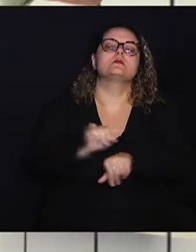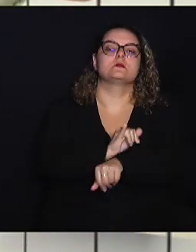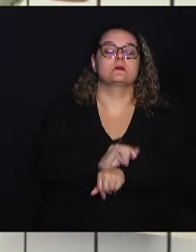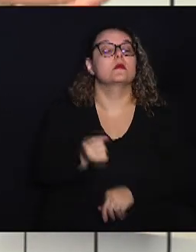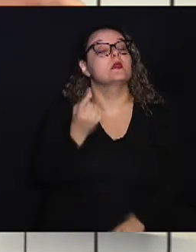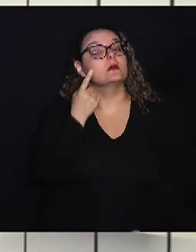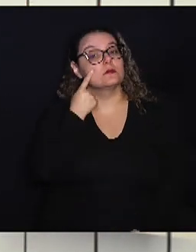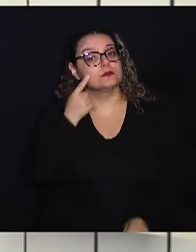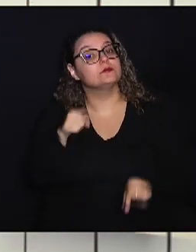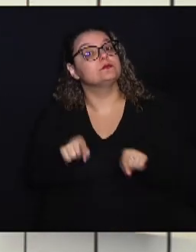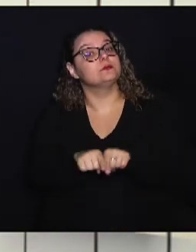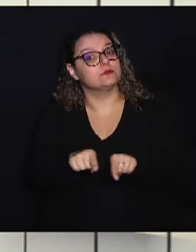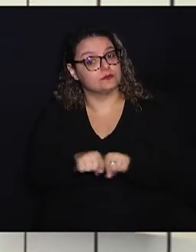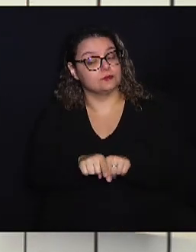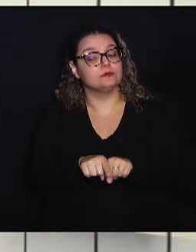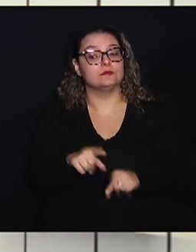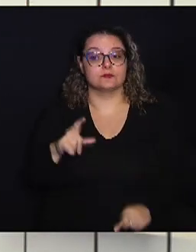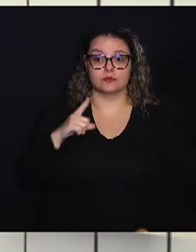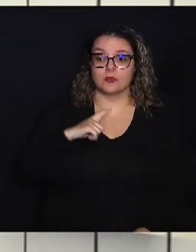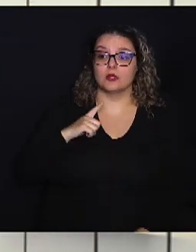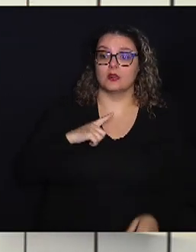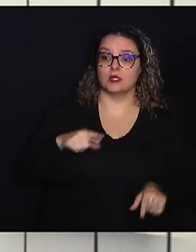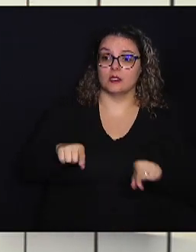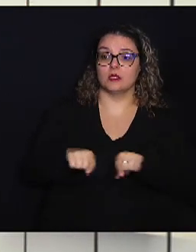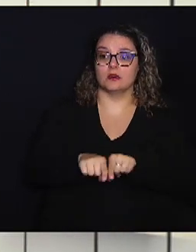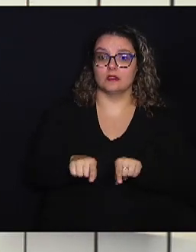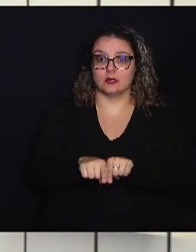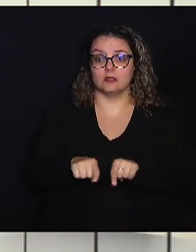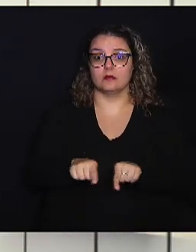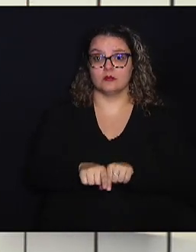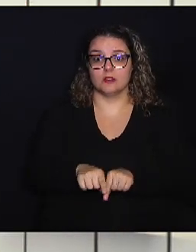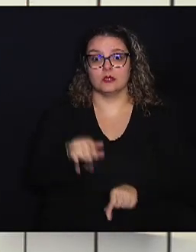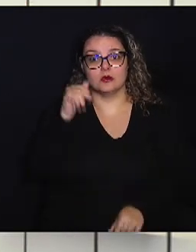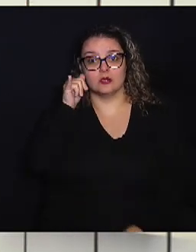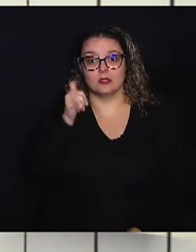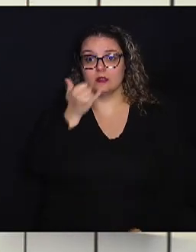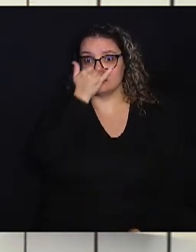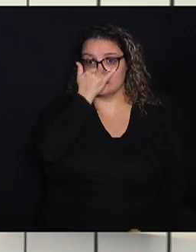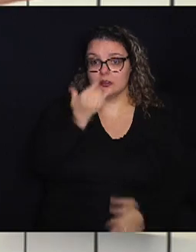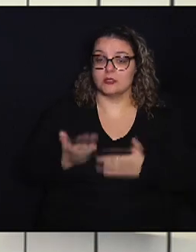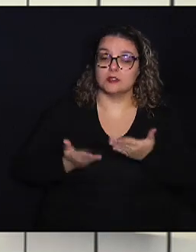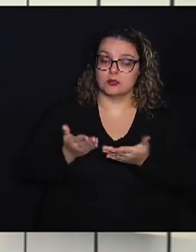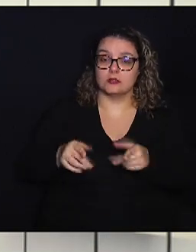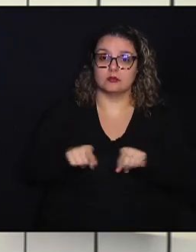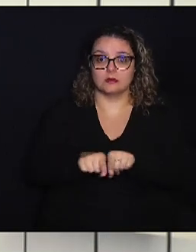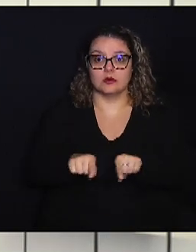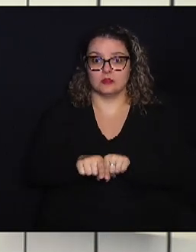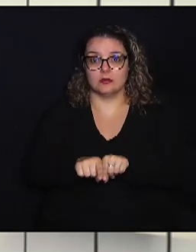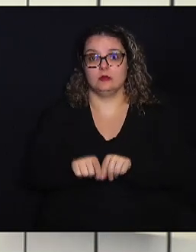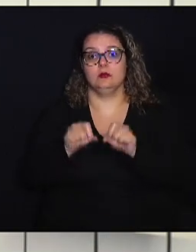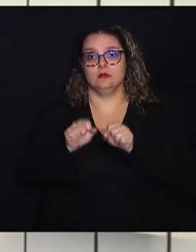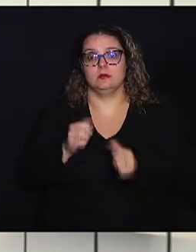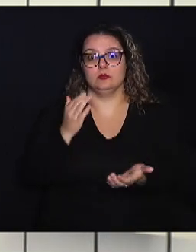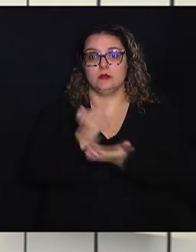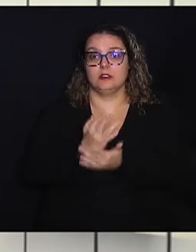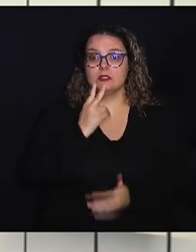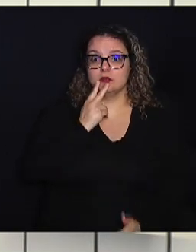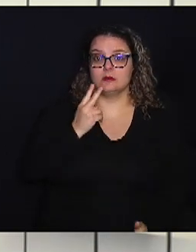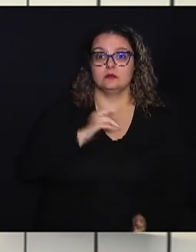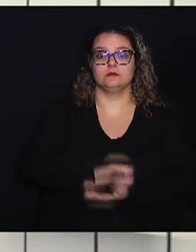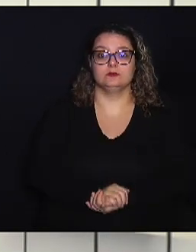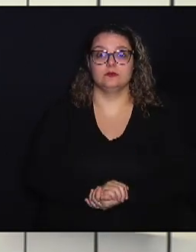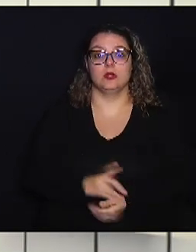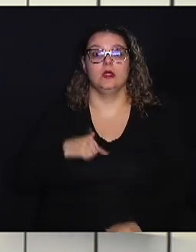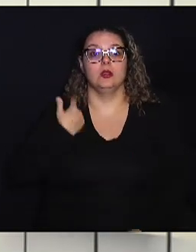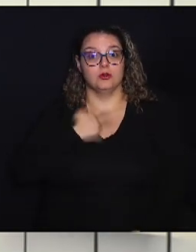aí também, né? Tem a questão, então, além da prevenção, de tratamento para poder parar de fumar. E a gente segue